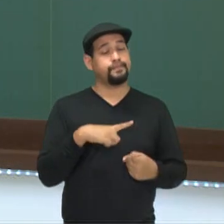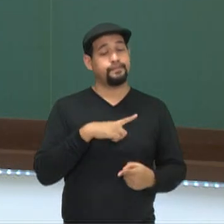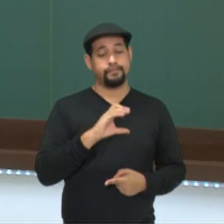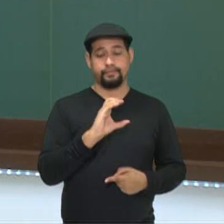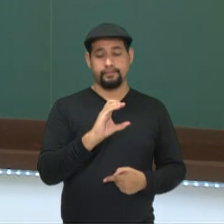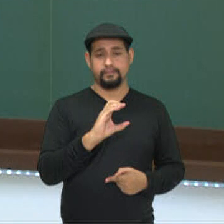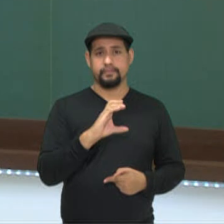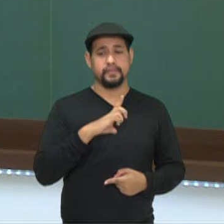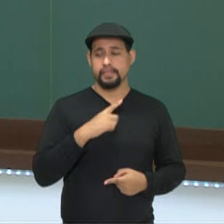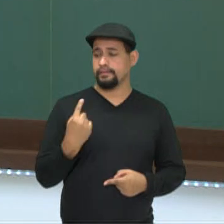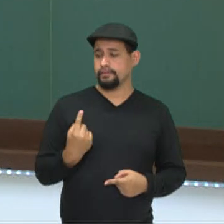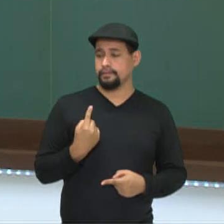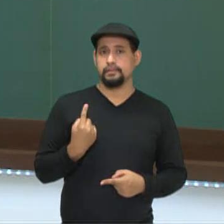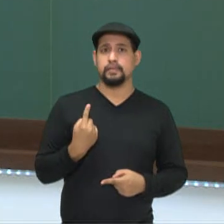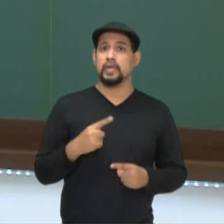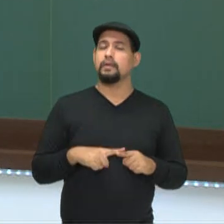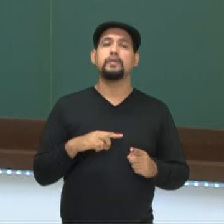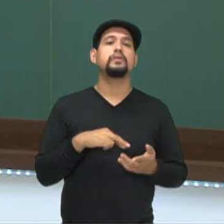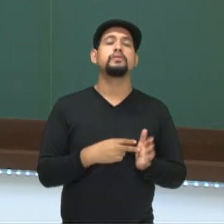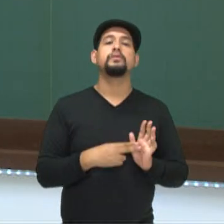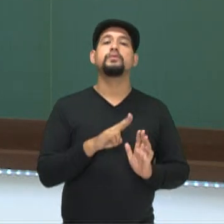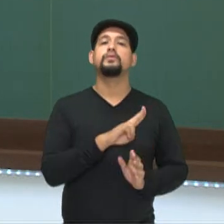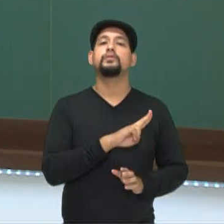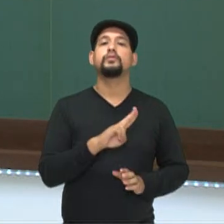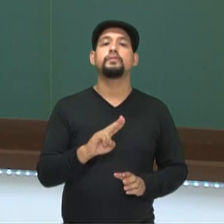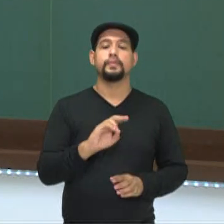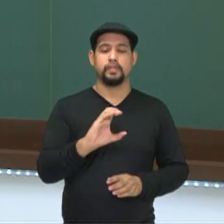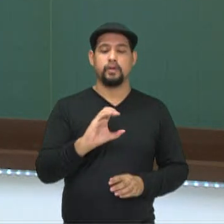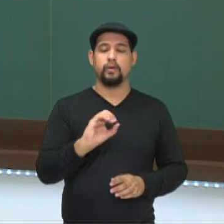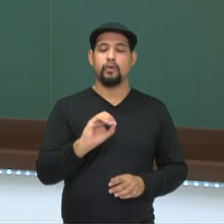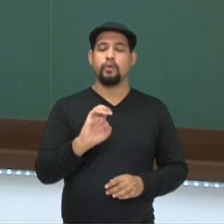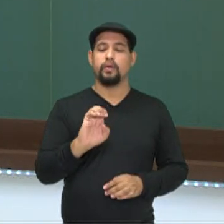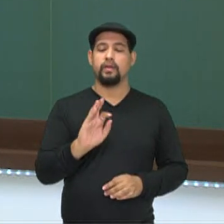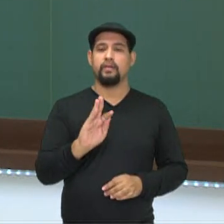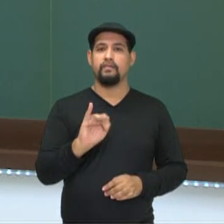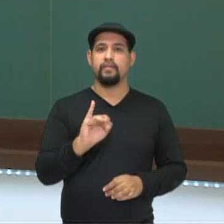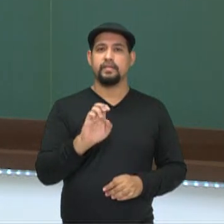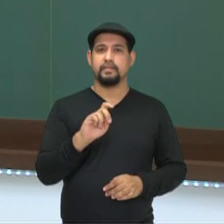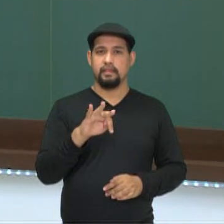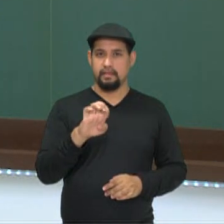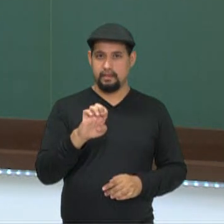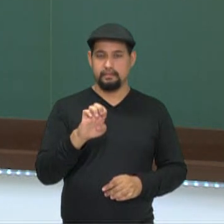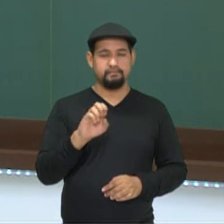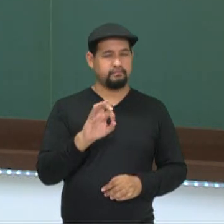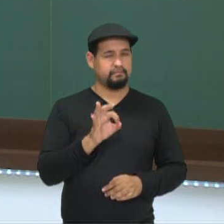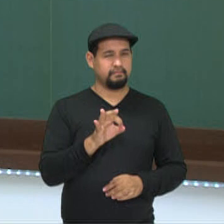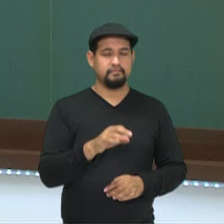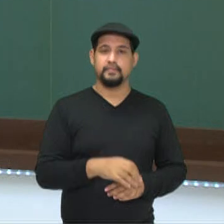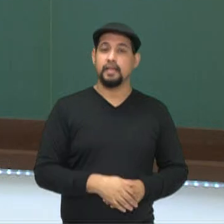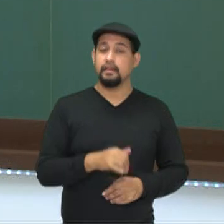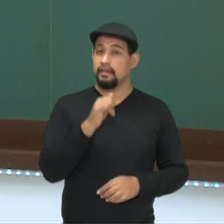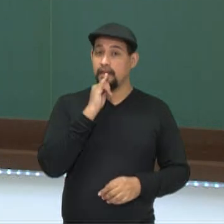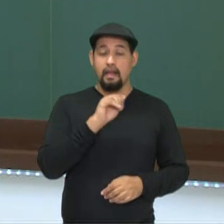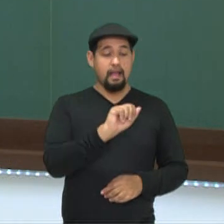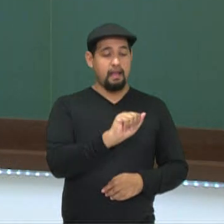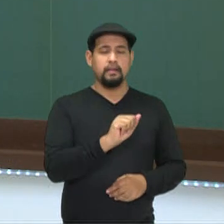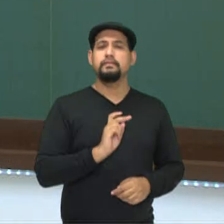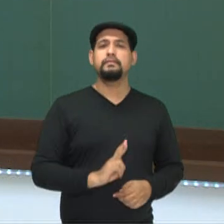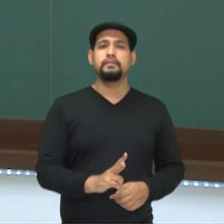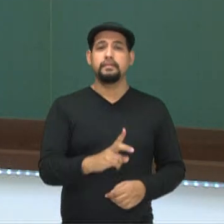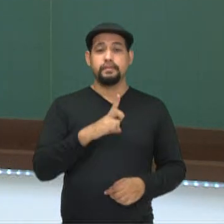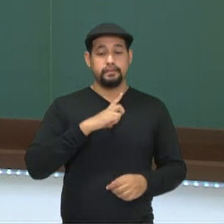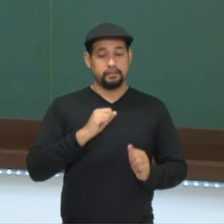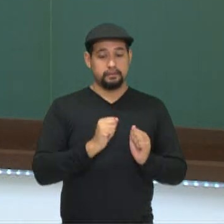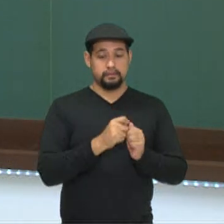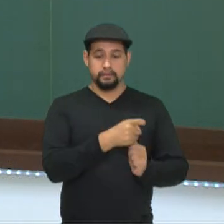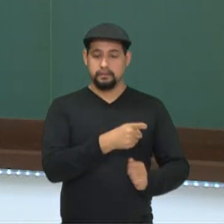que está sozinho. Eles são chamados de coeficientes da equação, ok? Então, olha lá, A é sempre o termo que acompanha